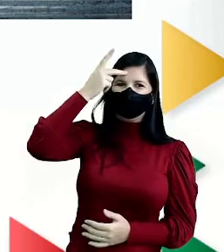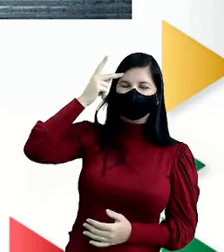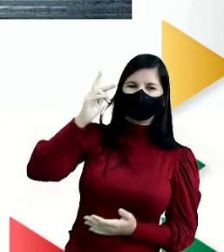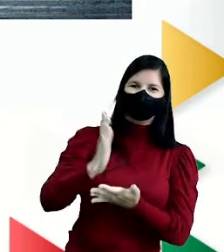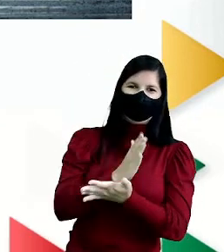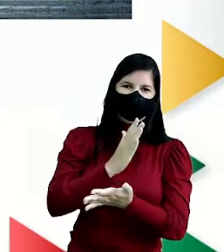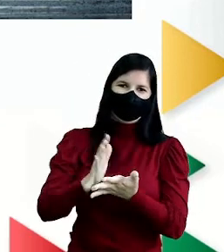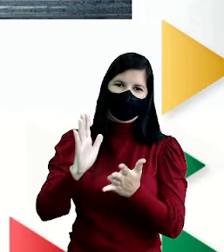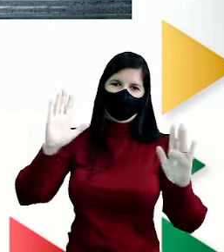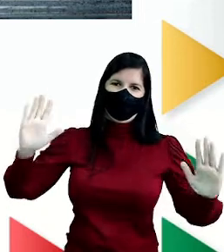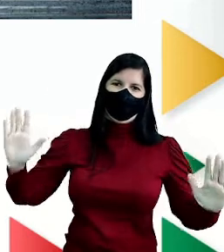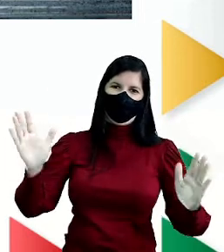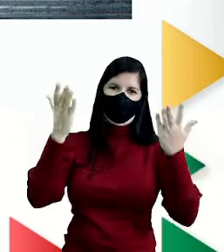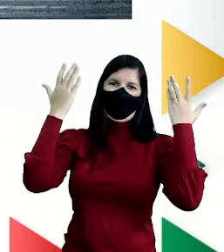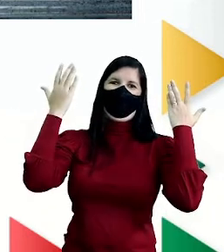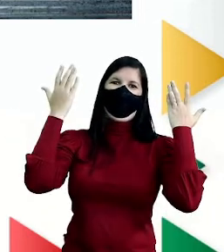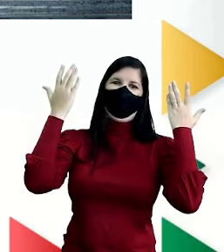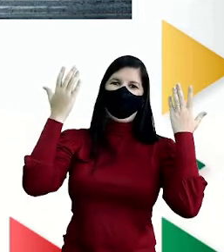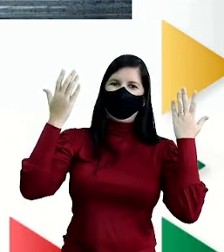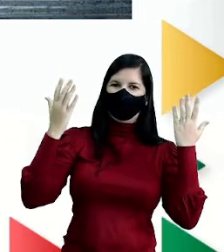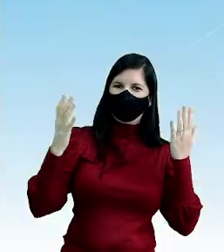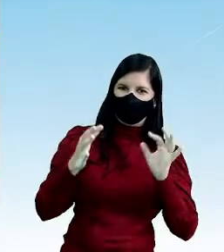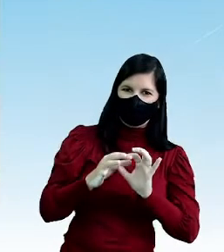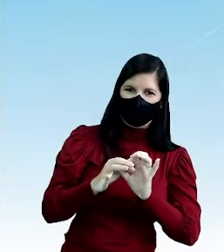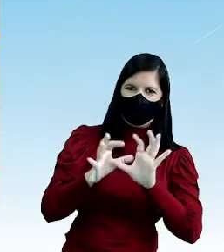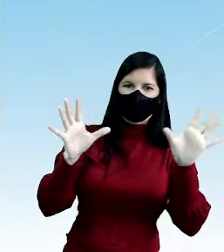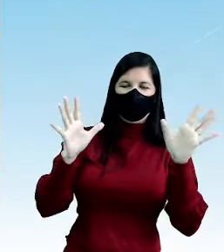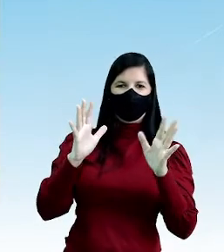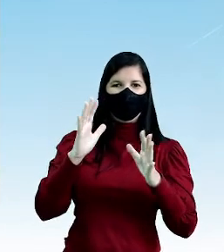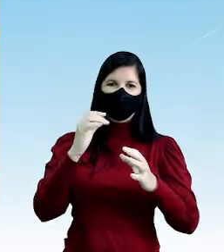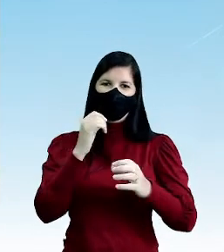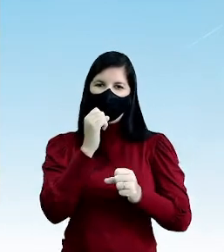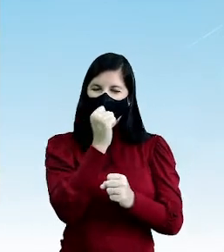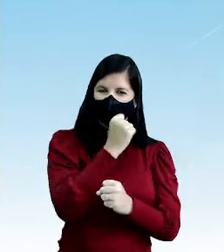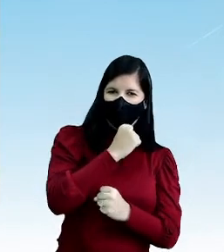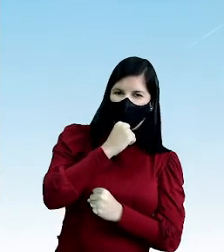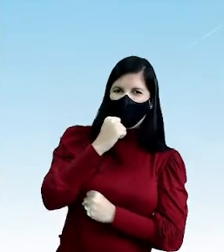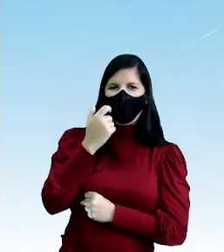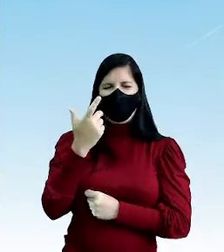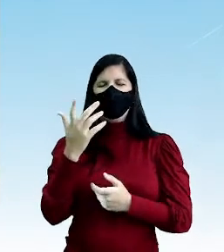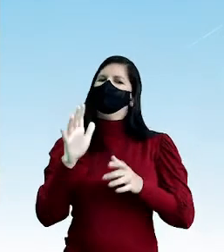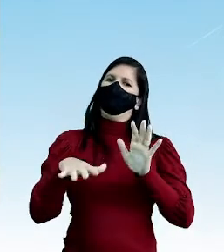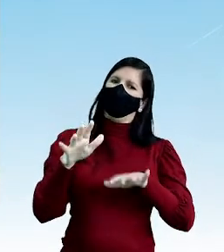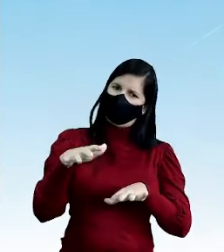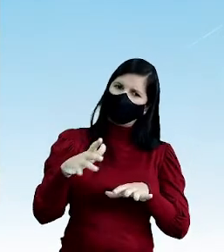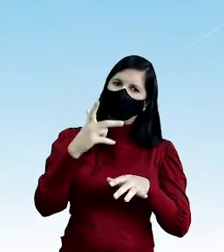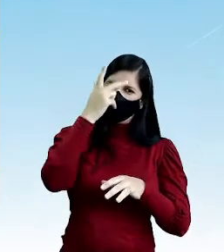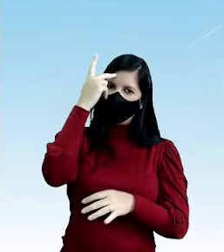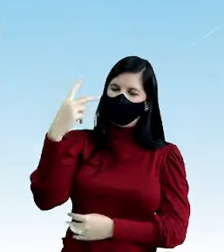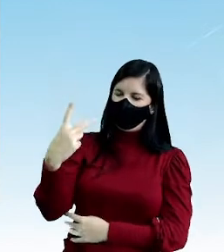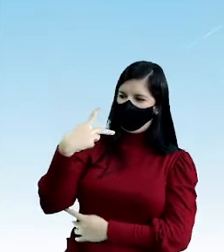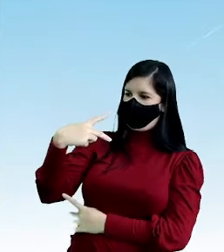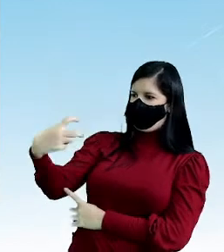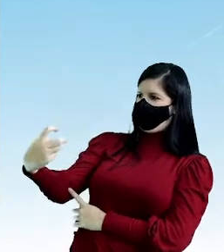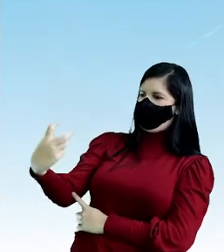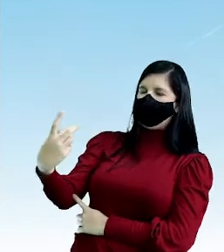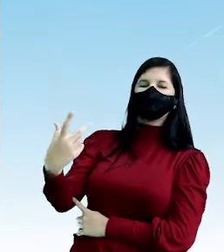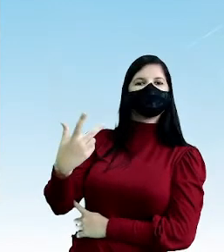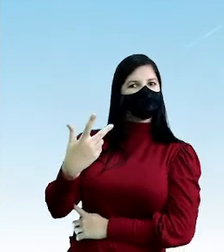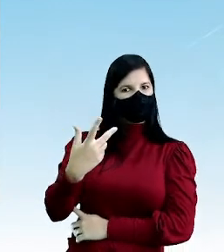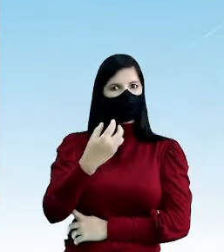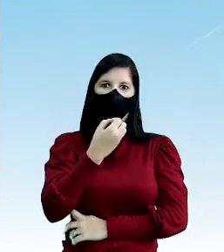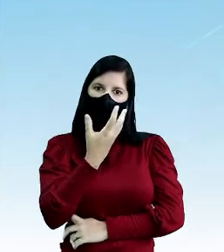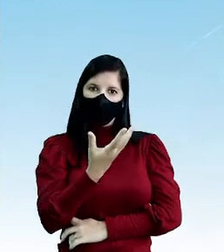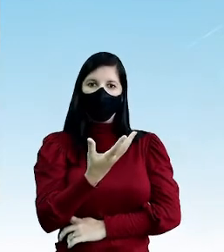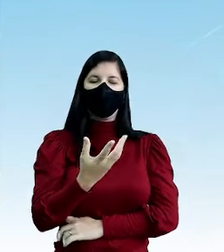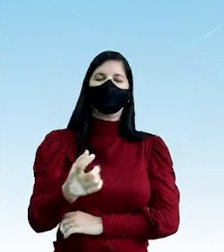dançou em festas e da forma que você dança, como você olha, você também já está passando uma mensagem, né? A dança ela